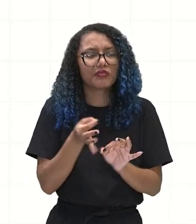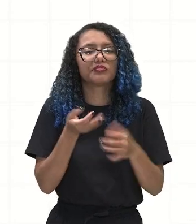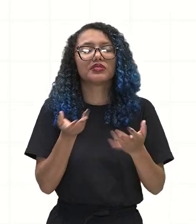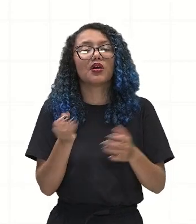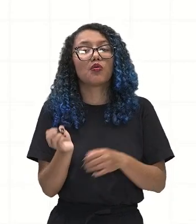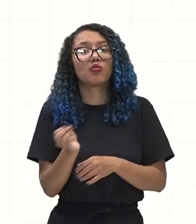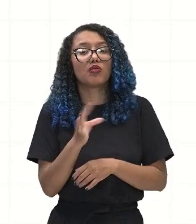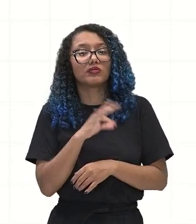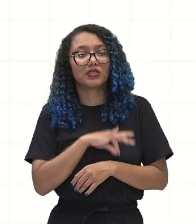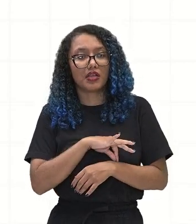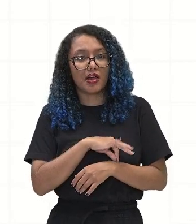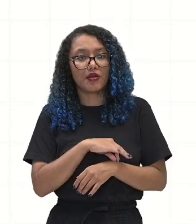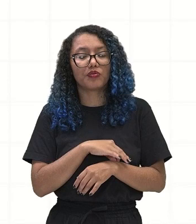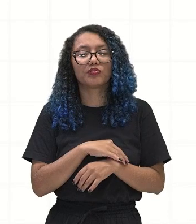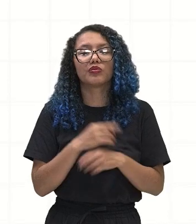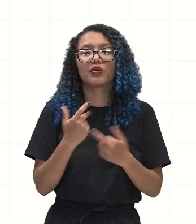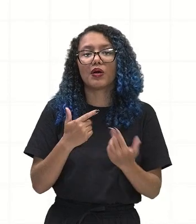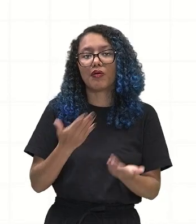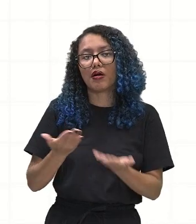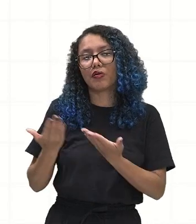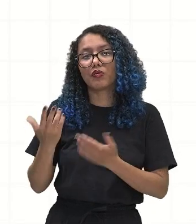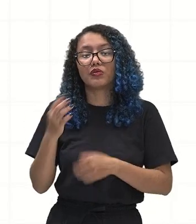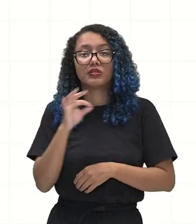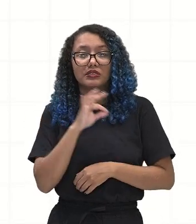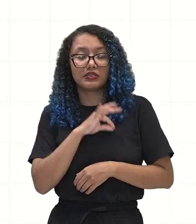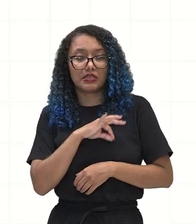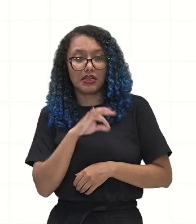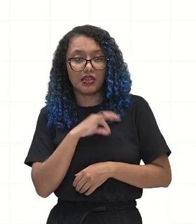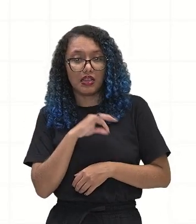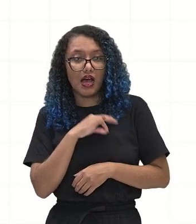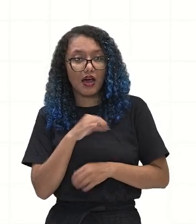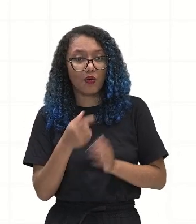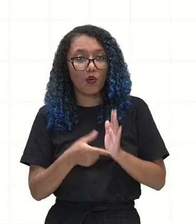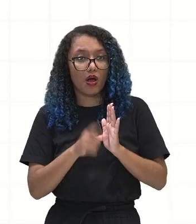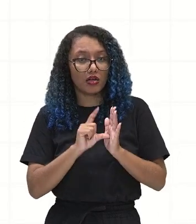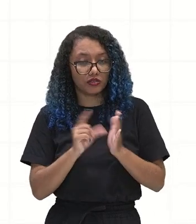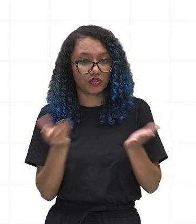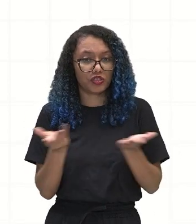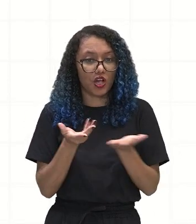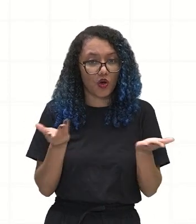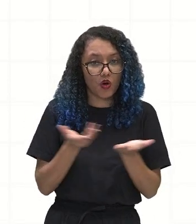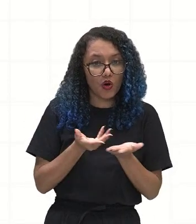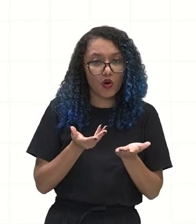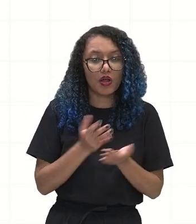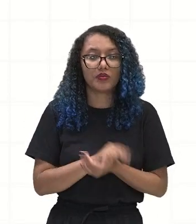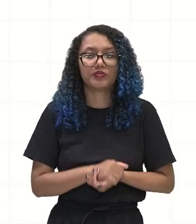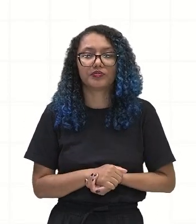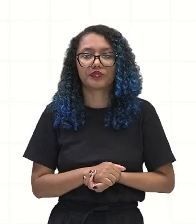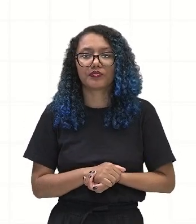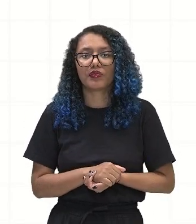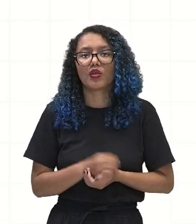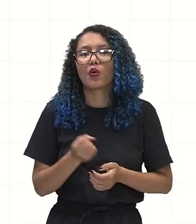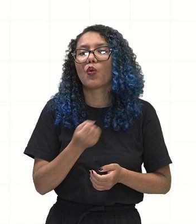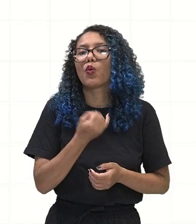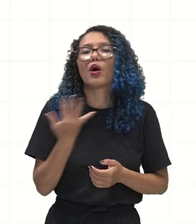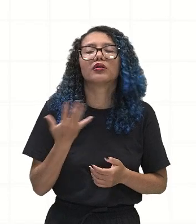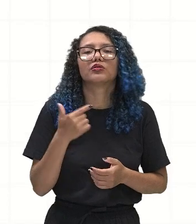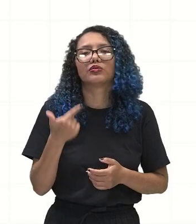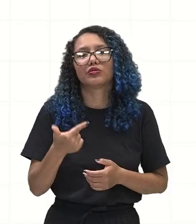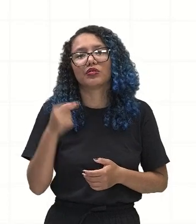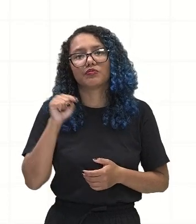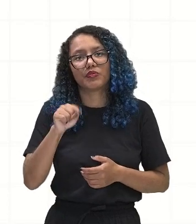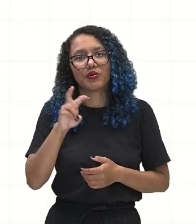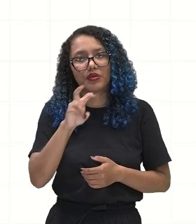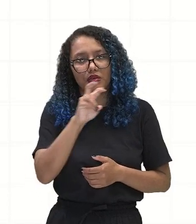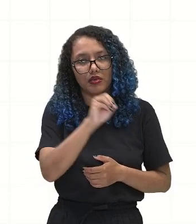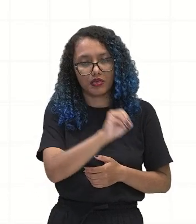salário que ele já estava recebendo, o salário atual, né? Ó, ele recebe um salário de R$2.500 e um aumento,